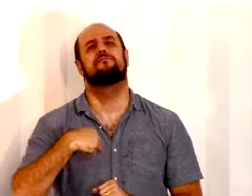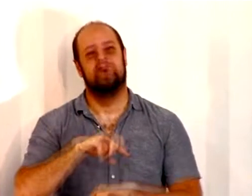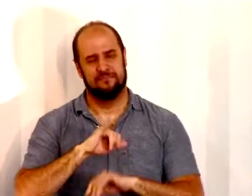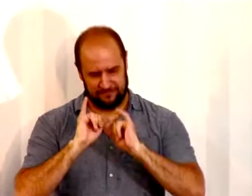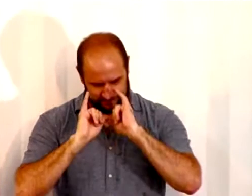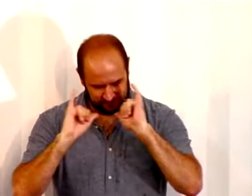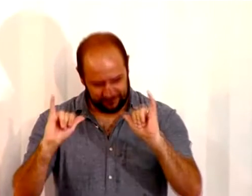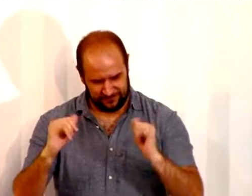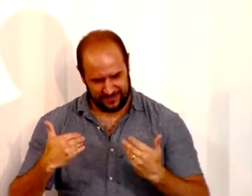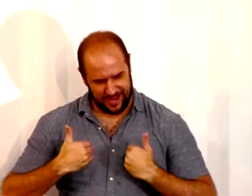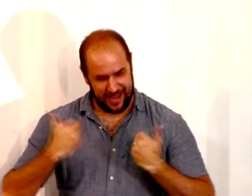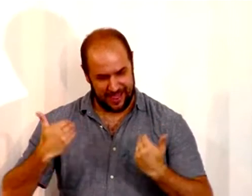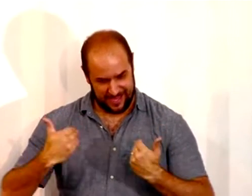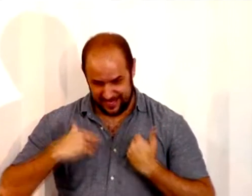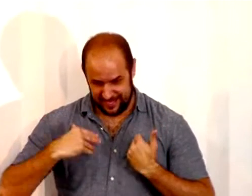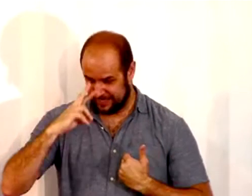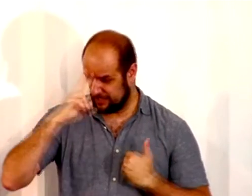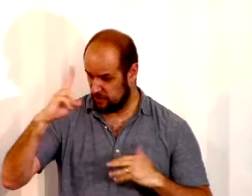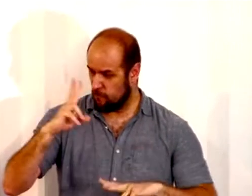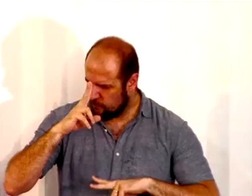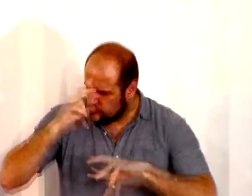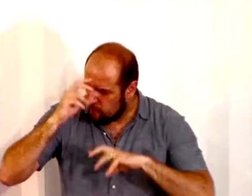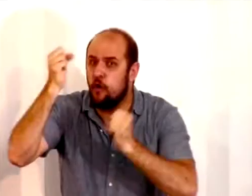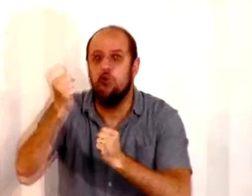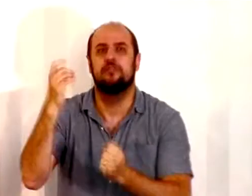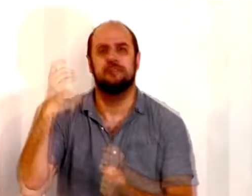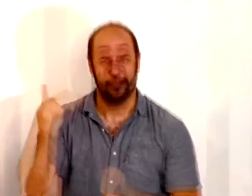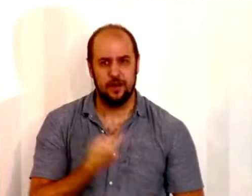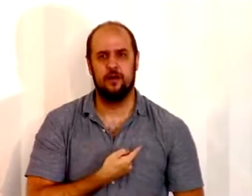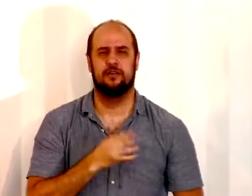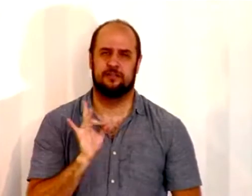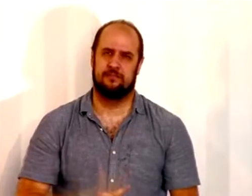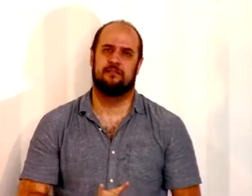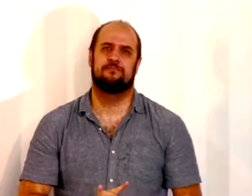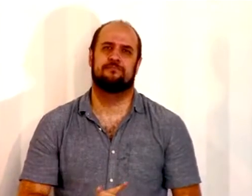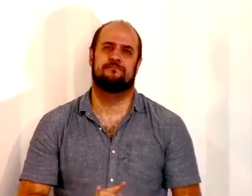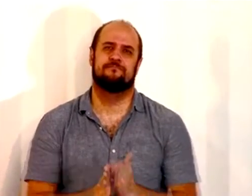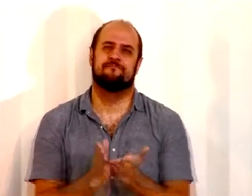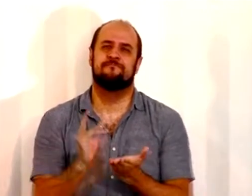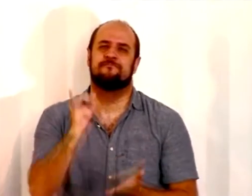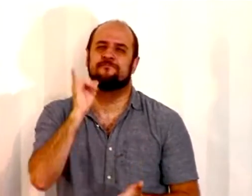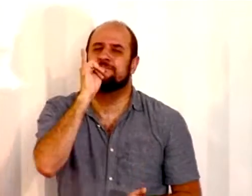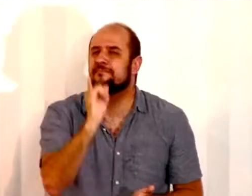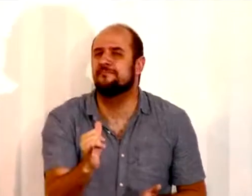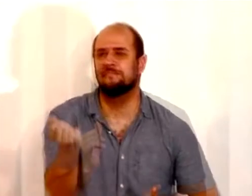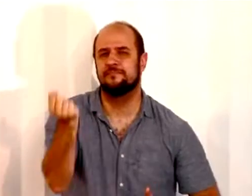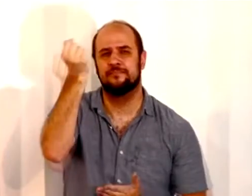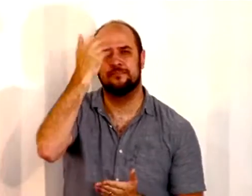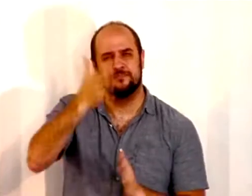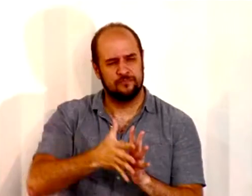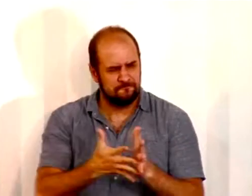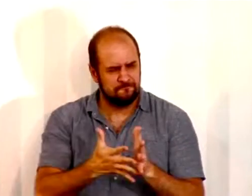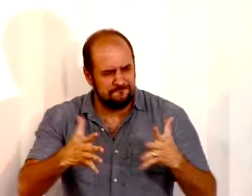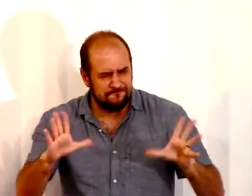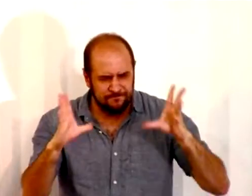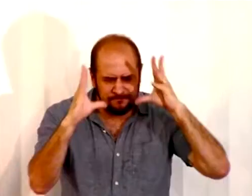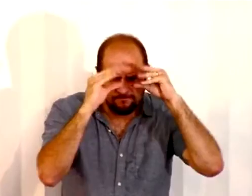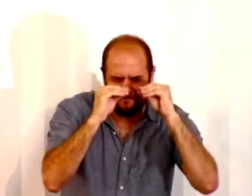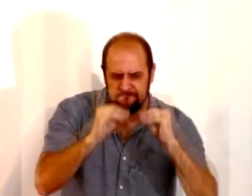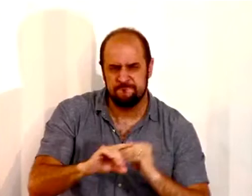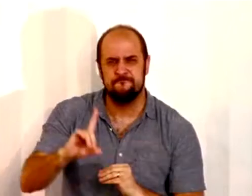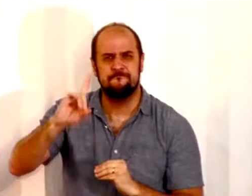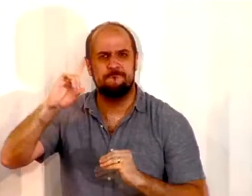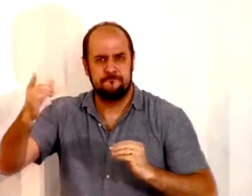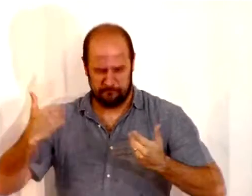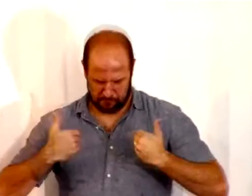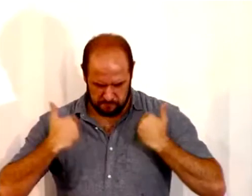que a alegria do Senhor é a nossa força. E esse texto então diz que Ele é a luz que resplandece nas trevas, Ele é aquele que